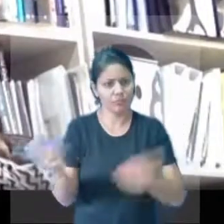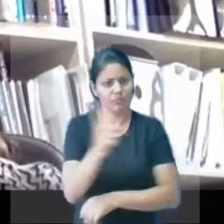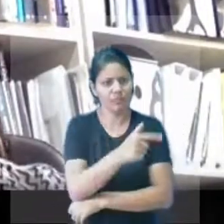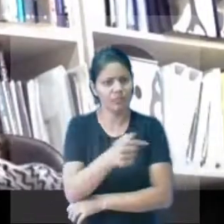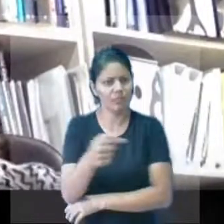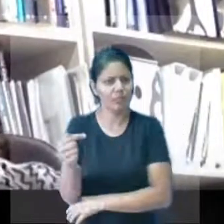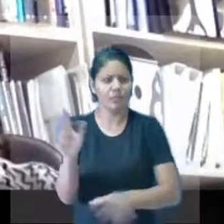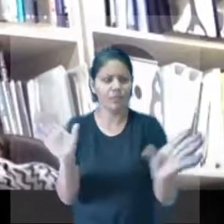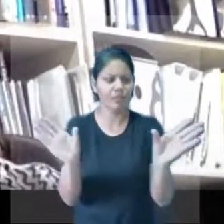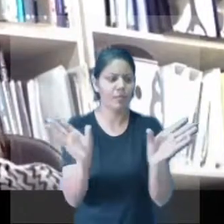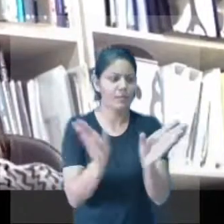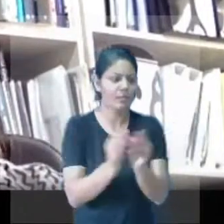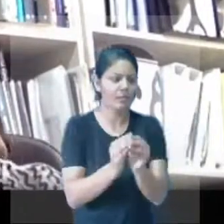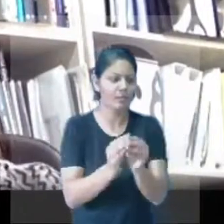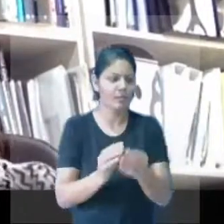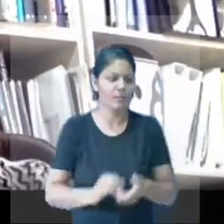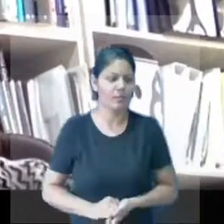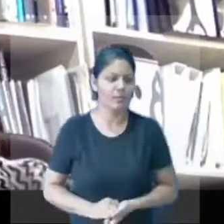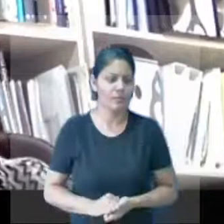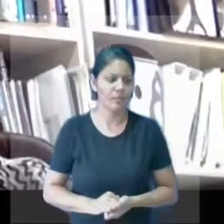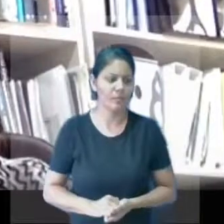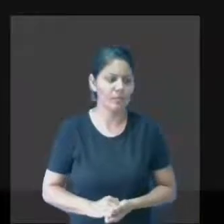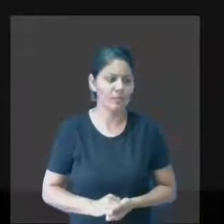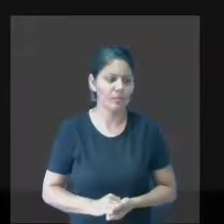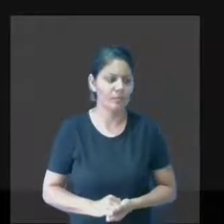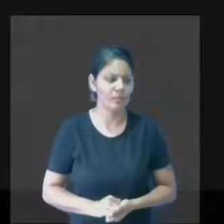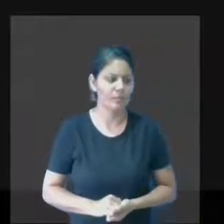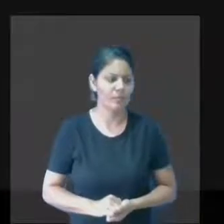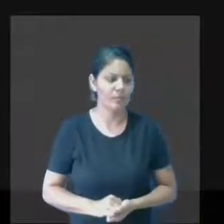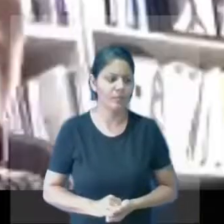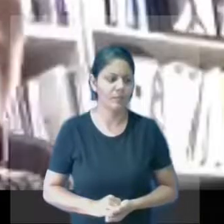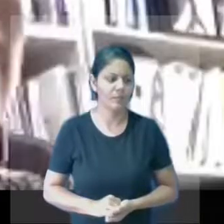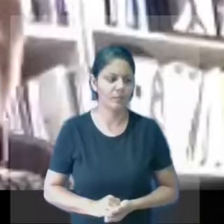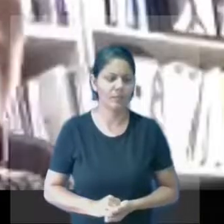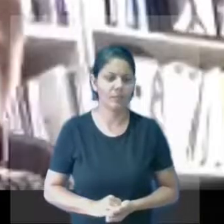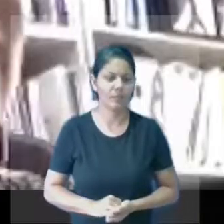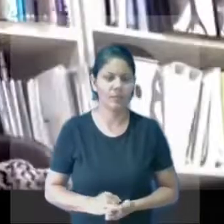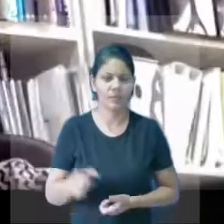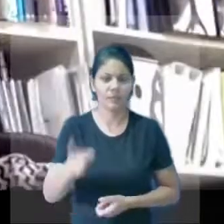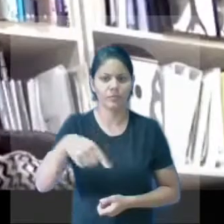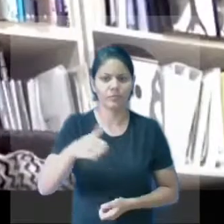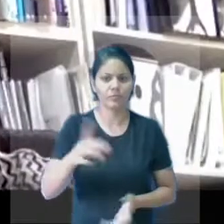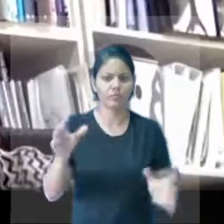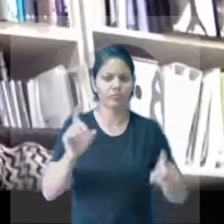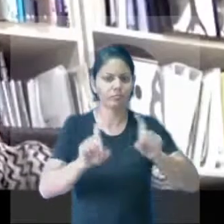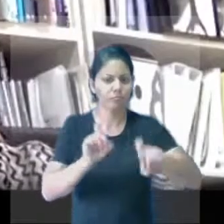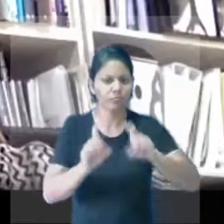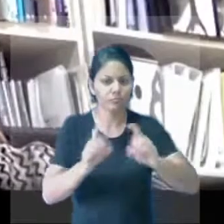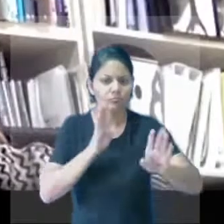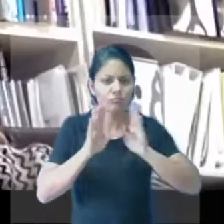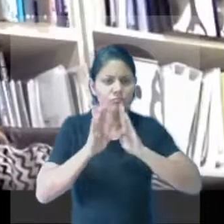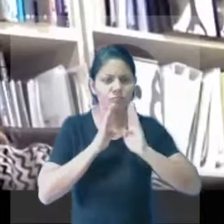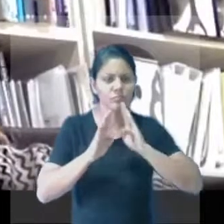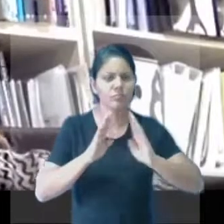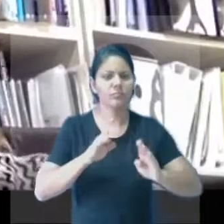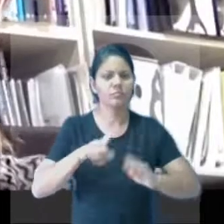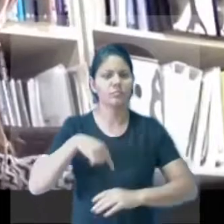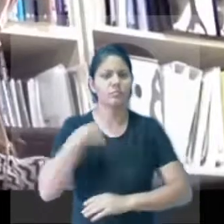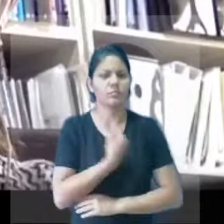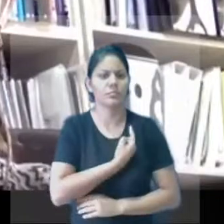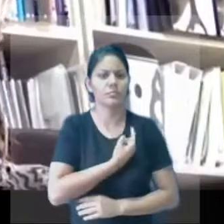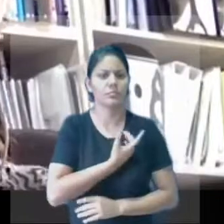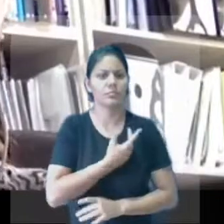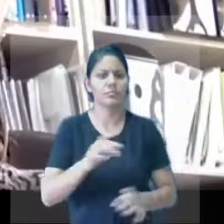nós, primeiramente, eu vou pedir para que vocês que estão conectados no Facebook, né, nós estamos ali